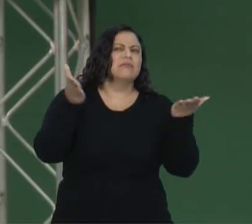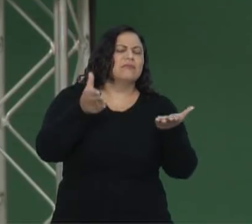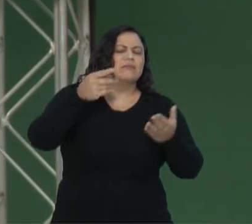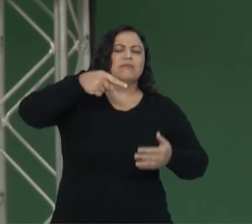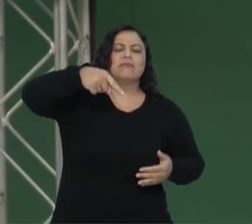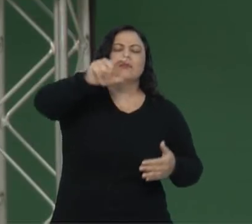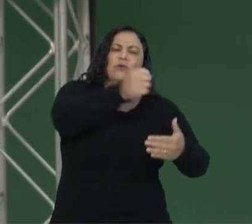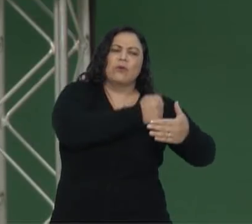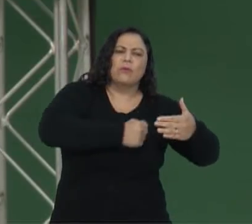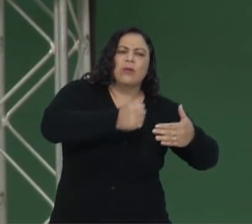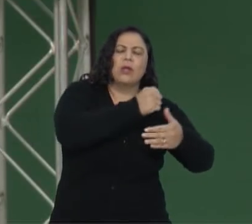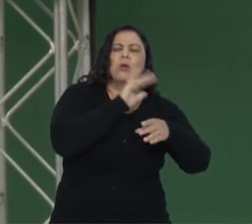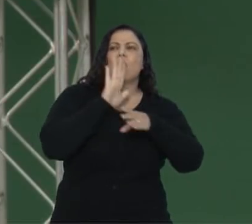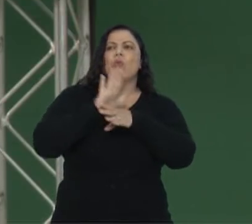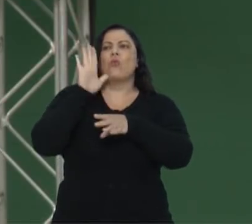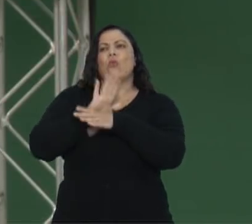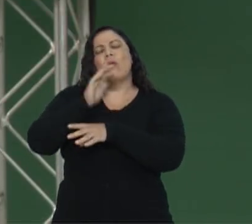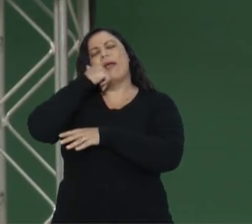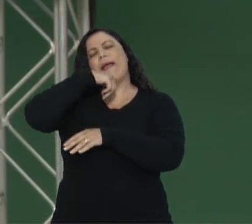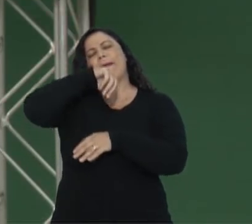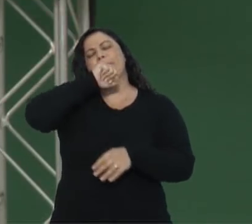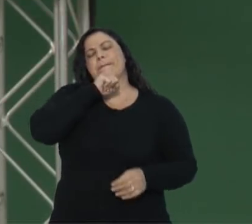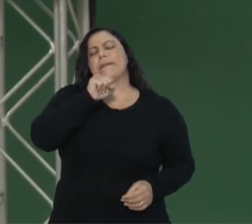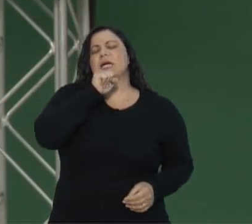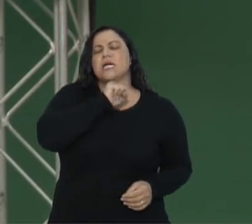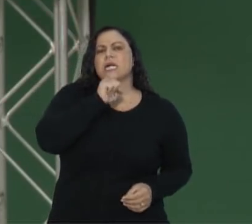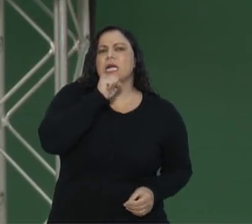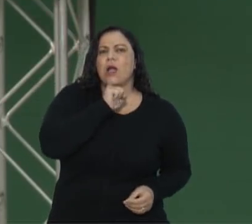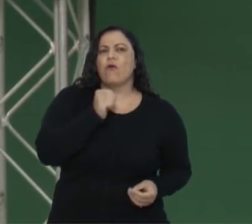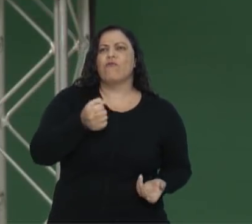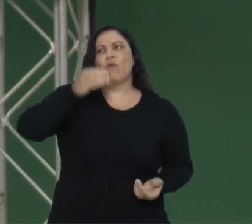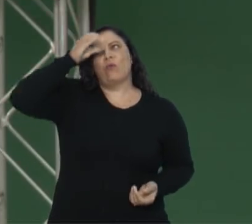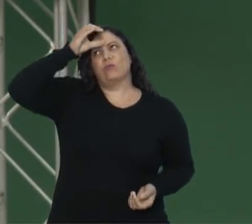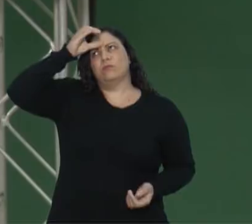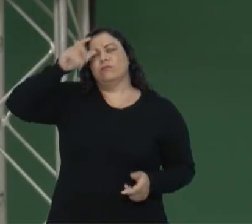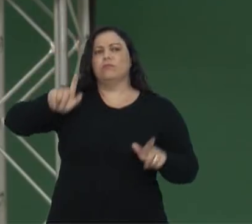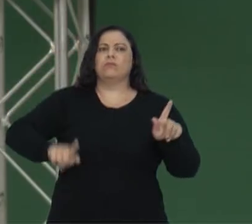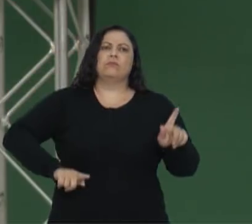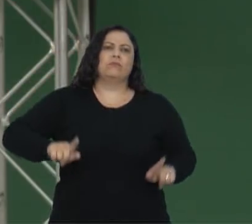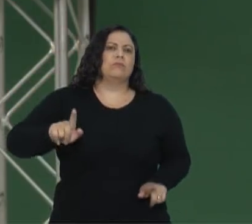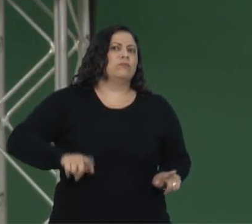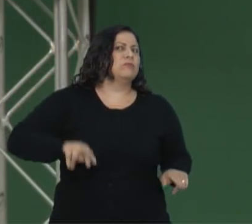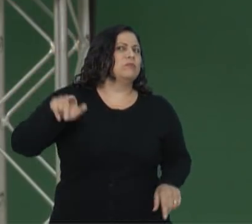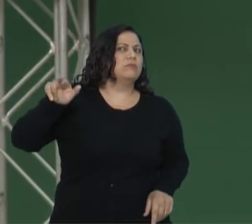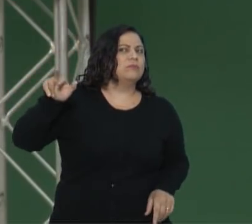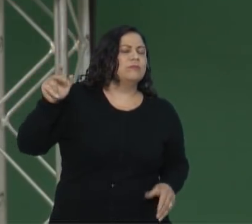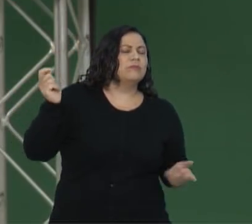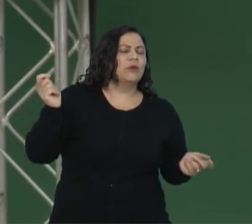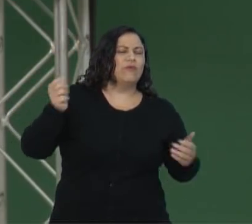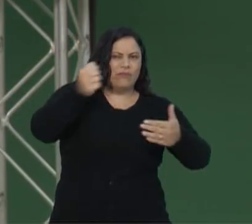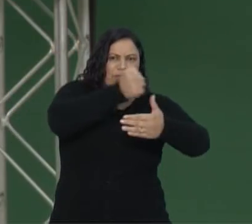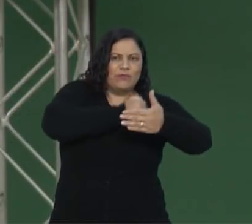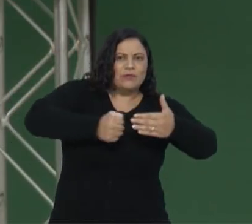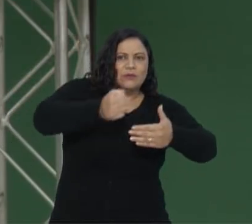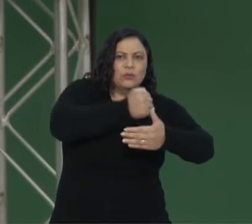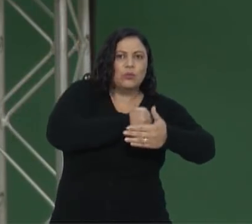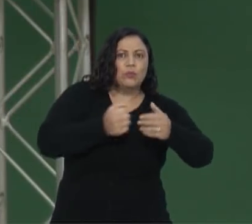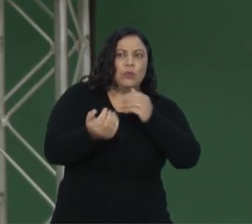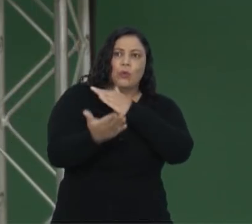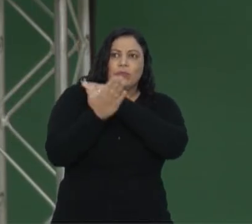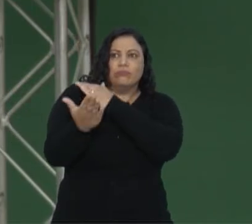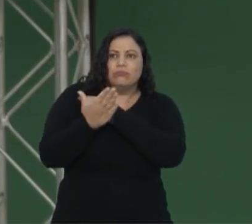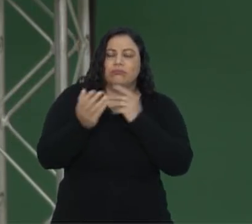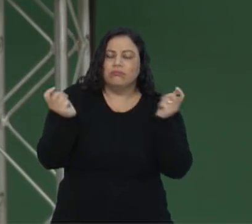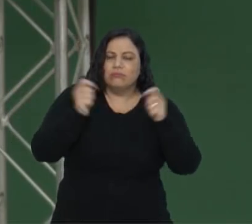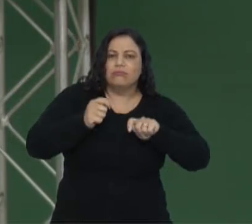a mãe, a avó, um tio, um primo ou irmão mais velho na cozinha para fazer um bolo? Então vamos fazer um bolo aqui comigo? Nem que seja um